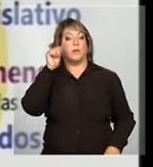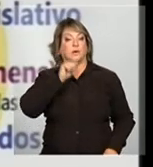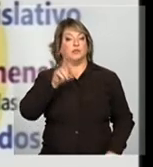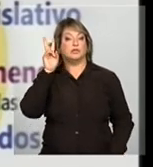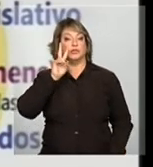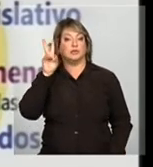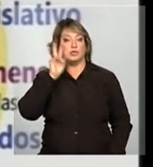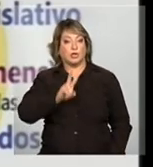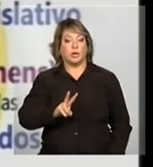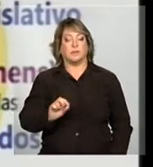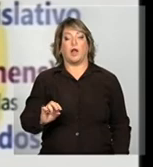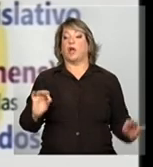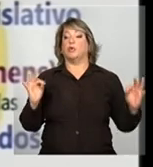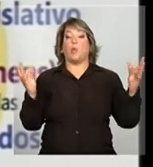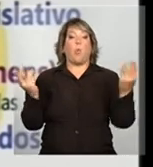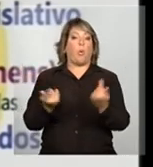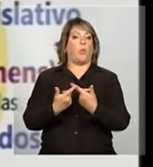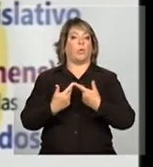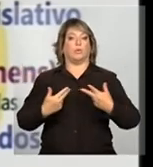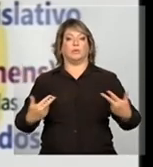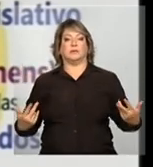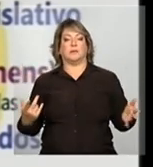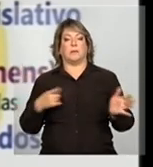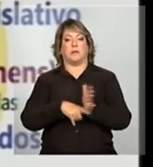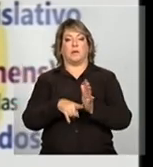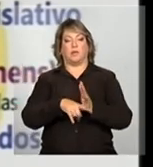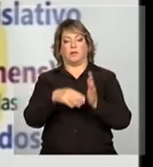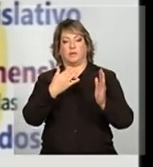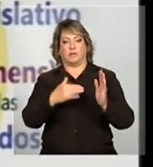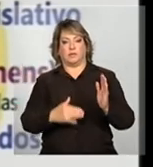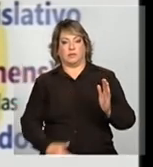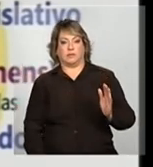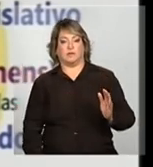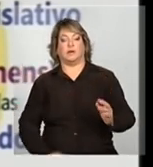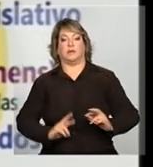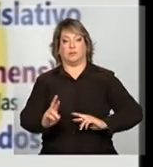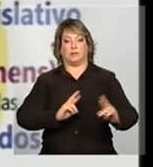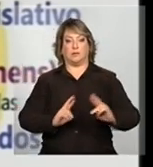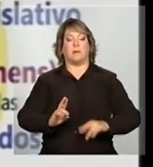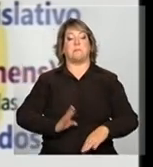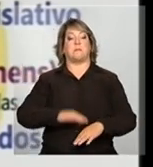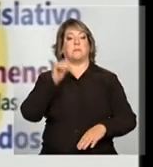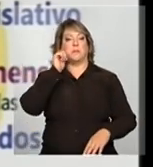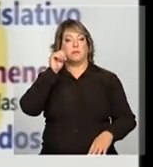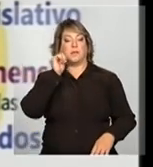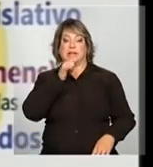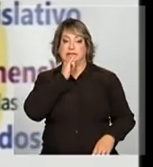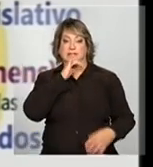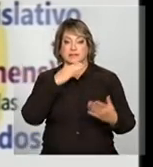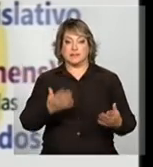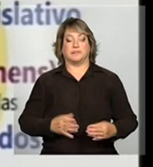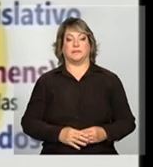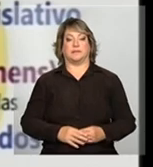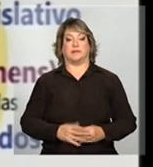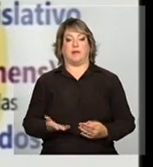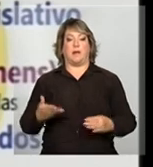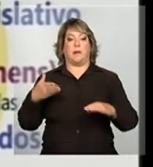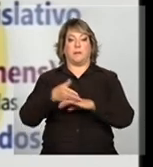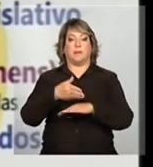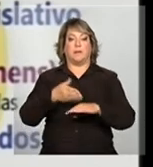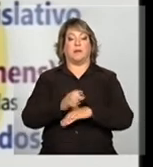relação praticamente a todas as perguntas, a todas as respostas que deram. Por exemplo, a participação